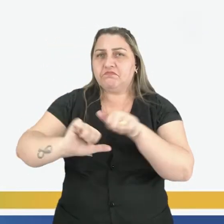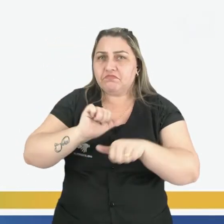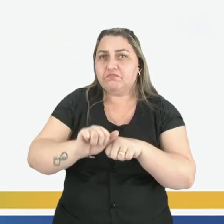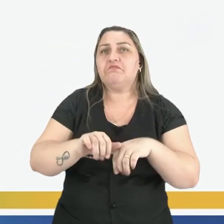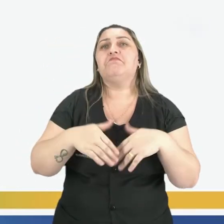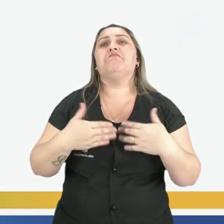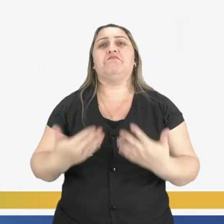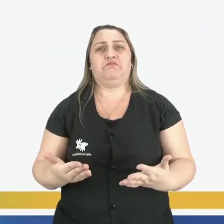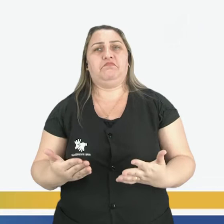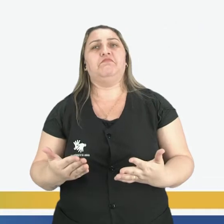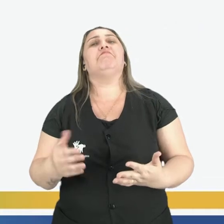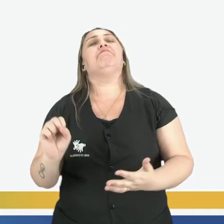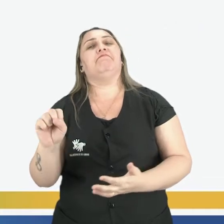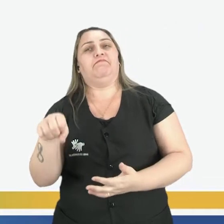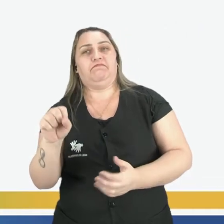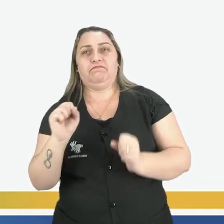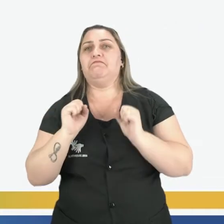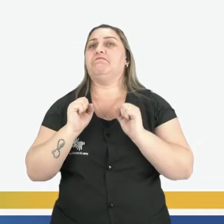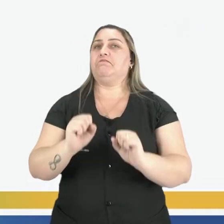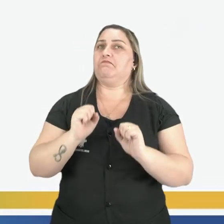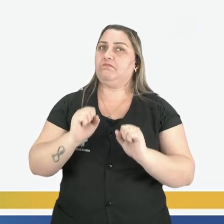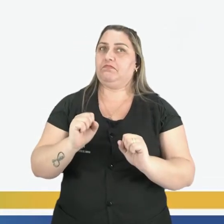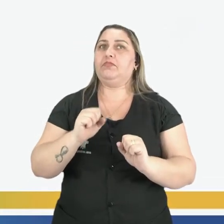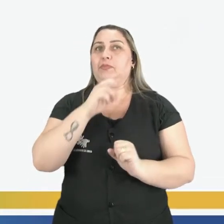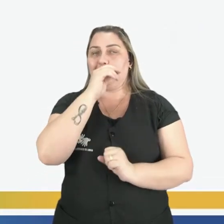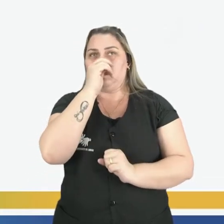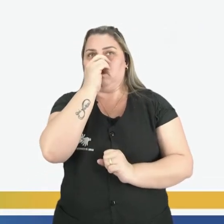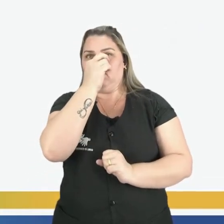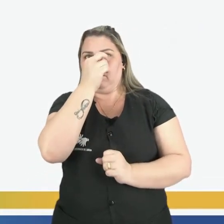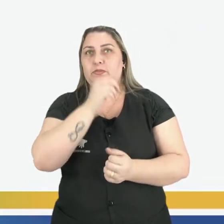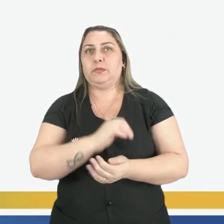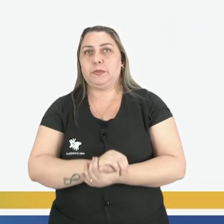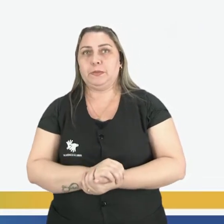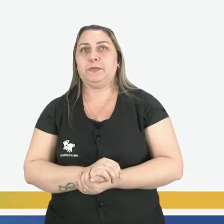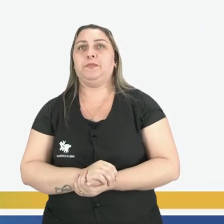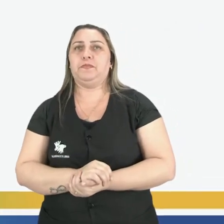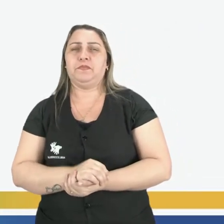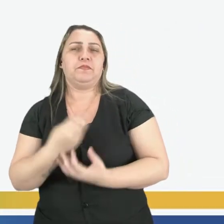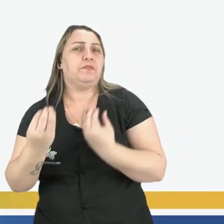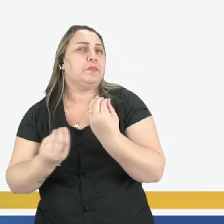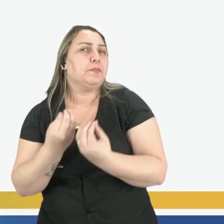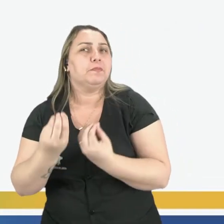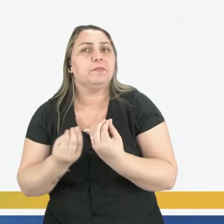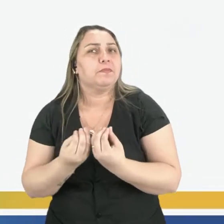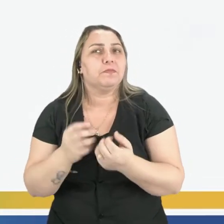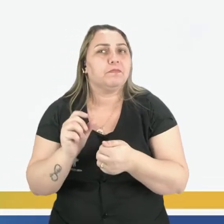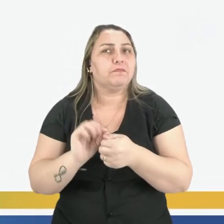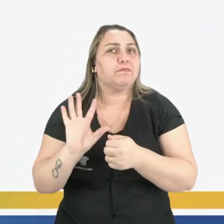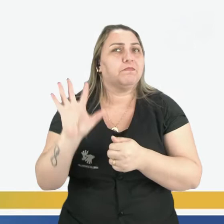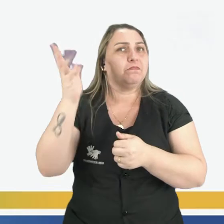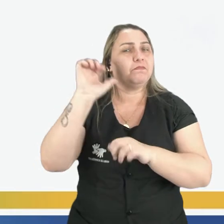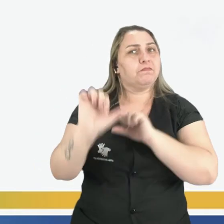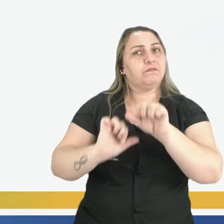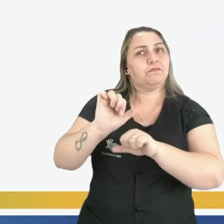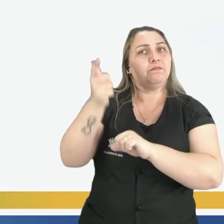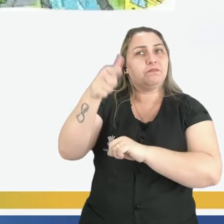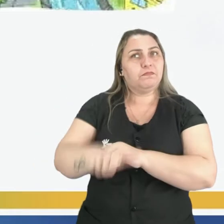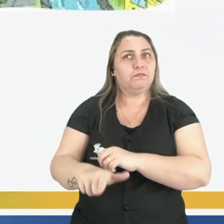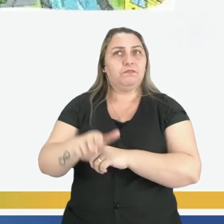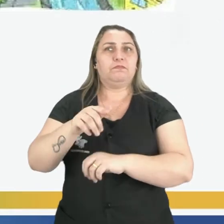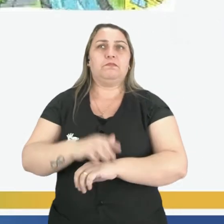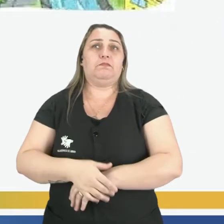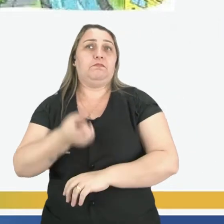modificada? Sim, essa paisagem ainda pode ser modificada. De que forma essa paisagem pode ser